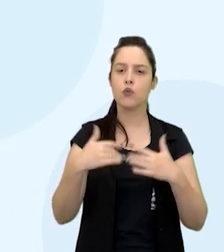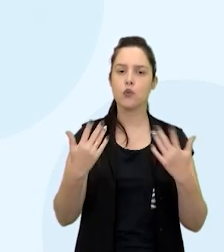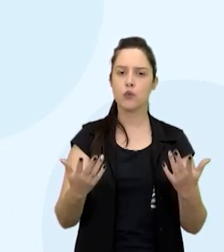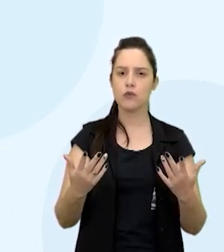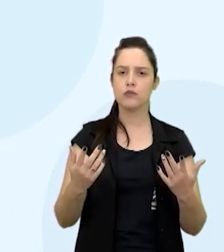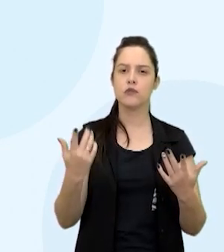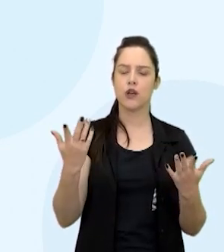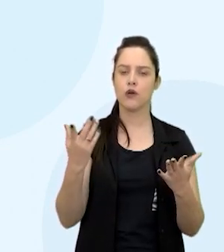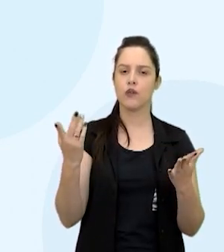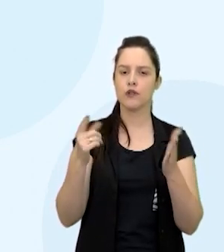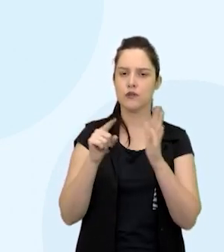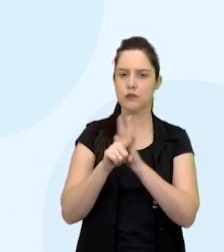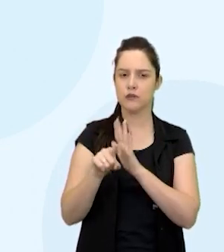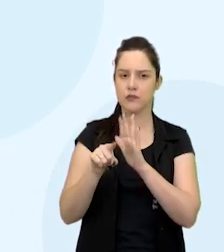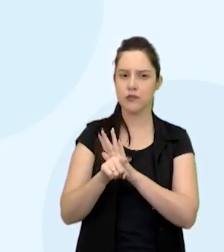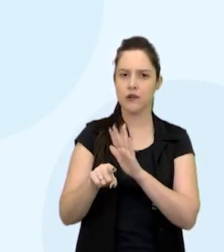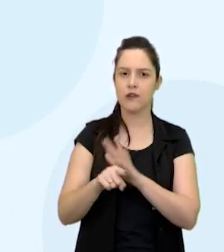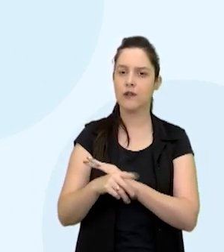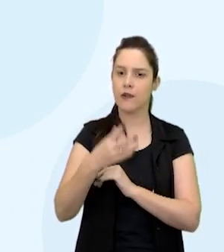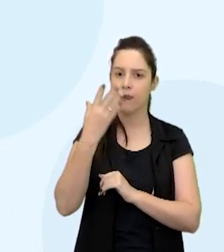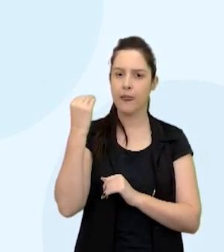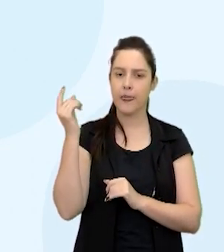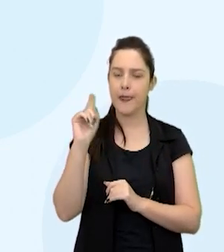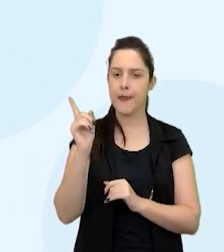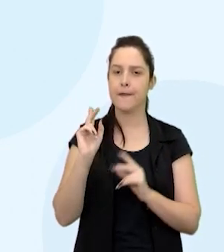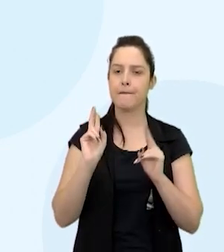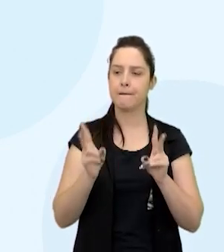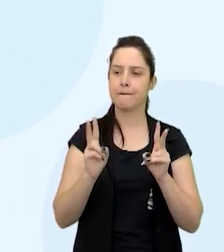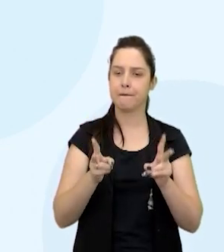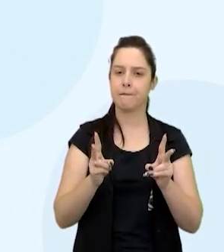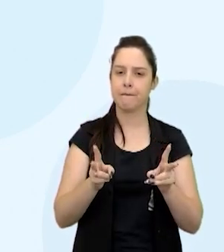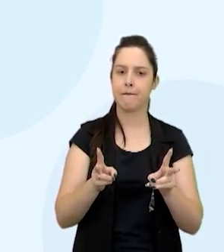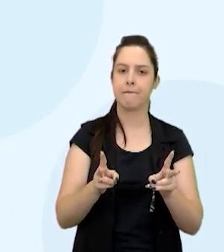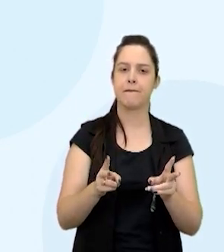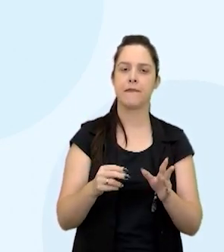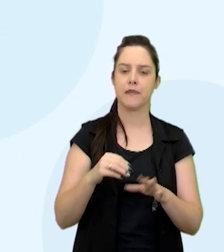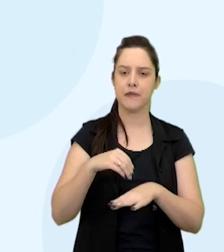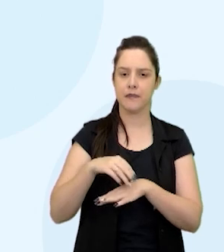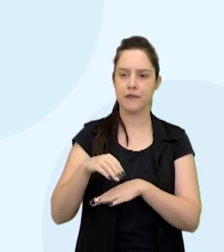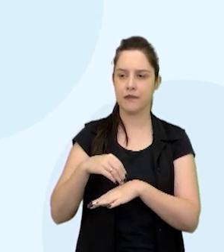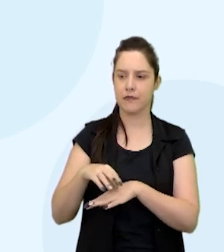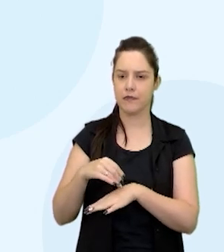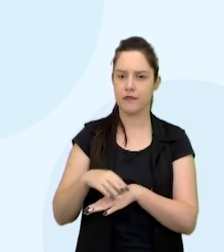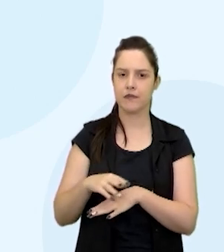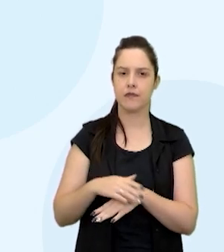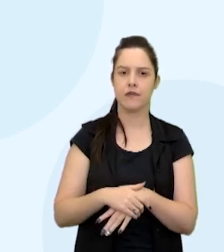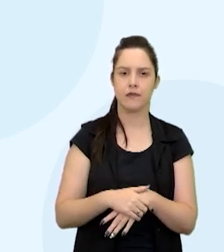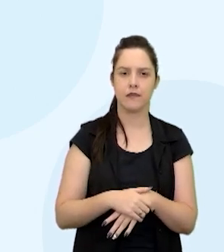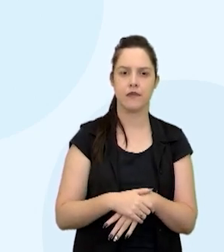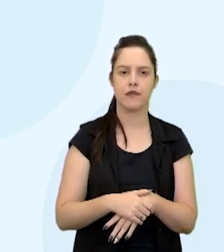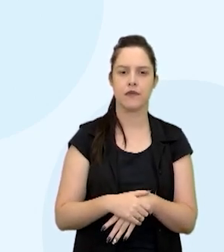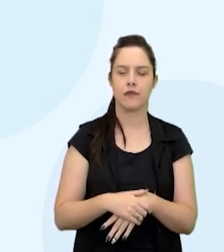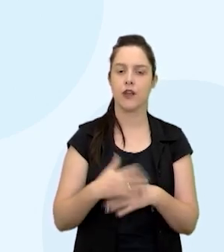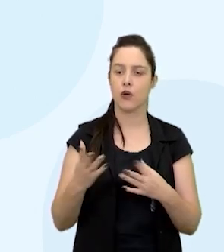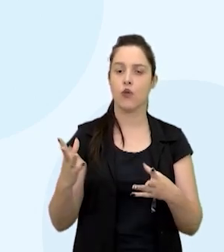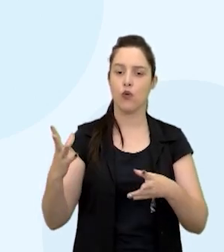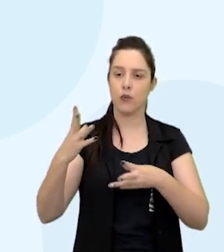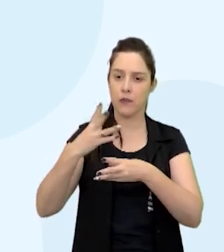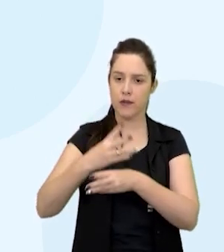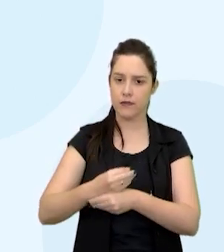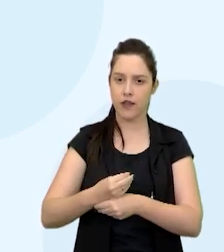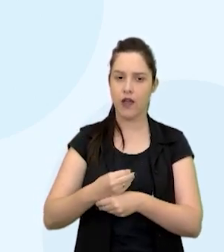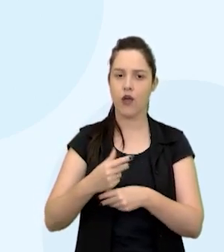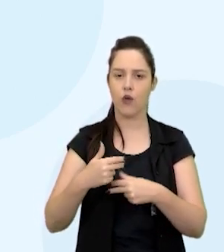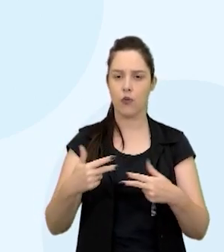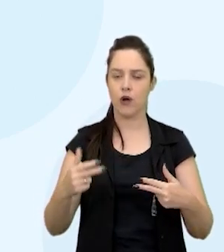algumas perguntas norteadoras. Não esqueçam que tem sempre o box para indicar aí alguma leitura complementar, ampliar um pouco mais os